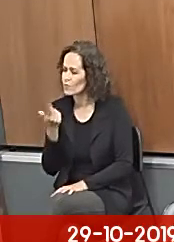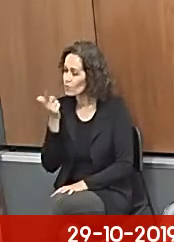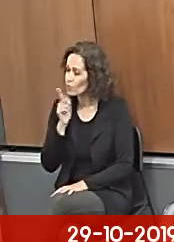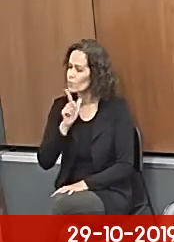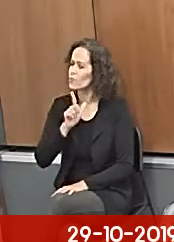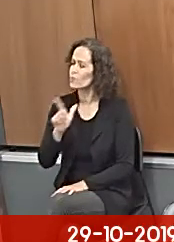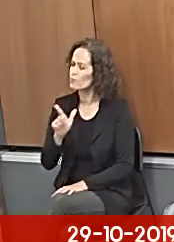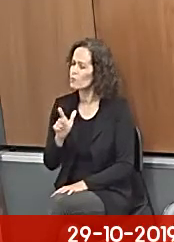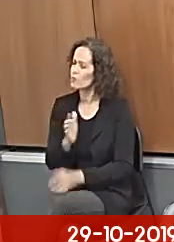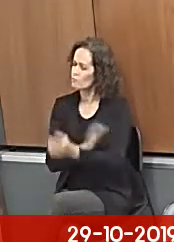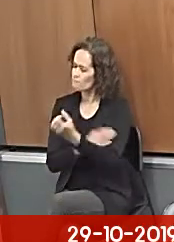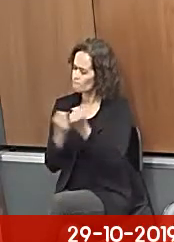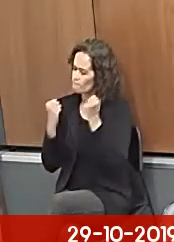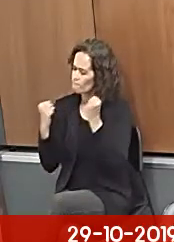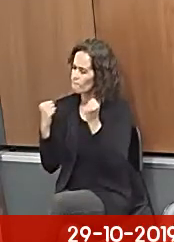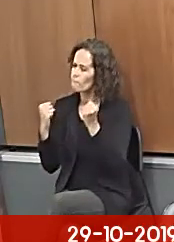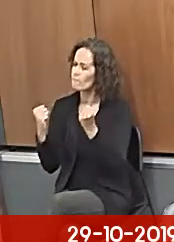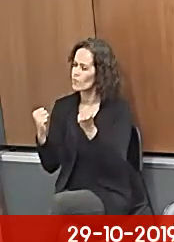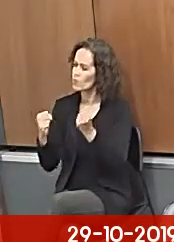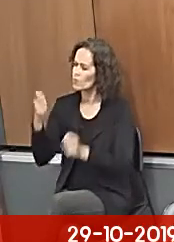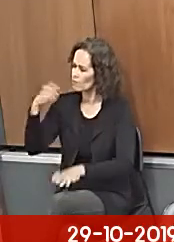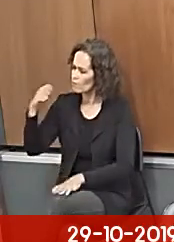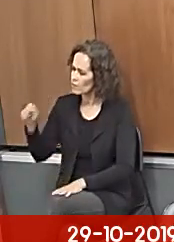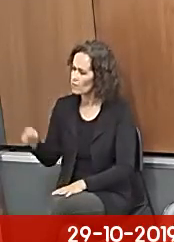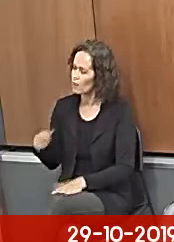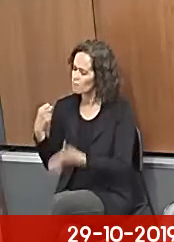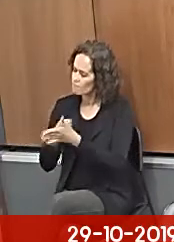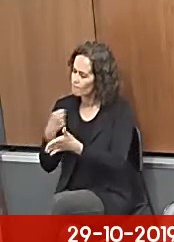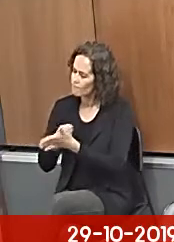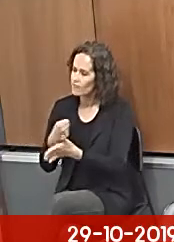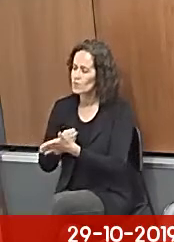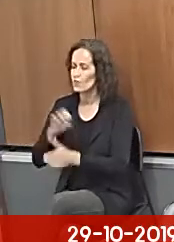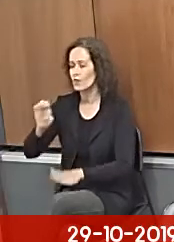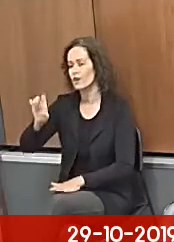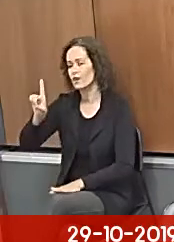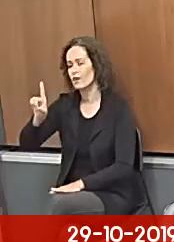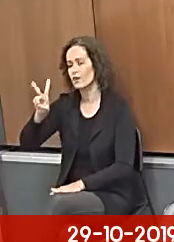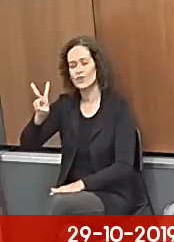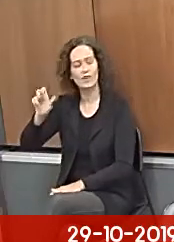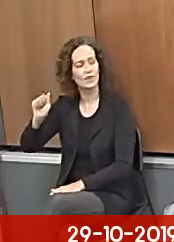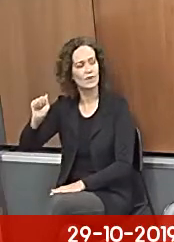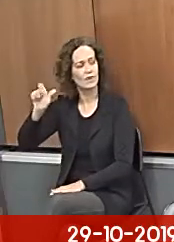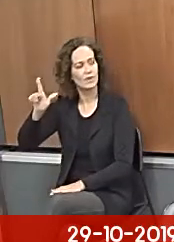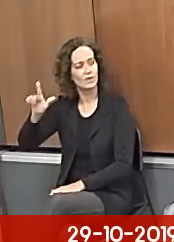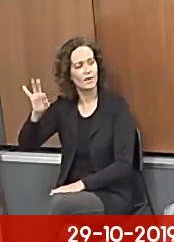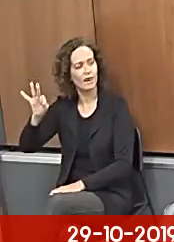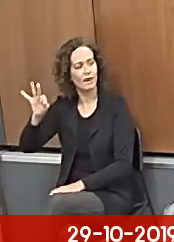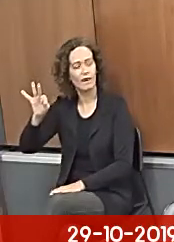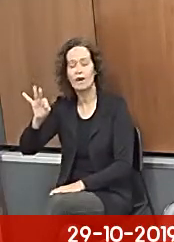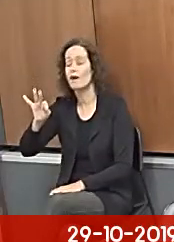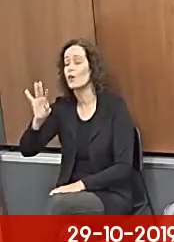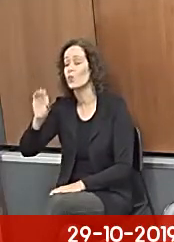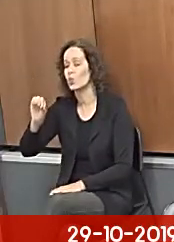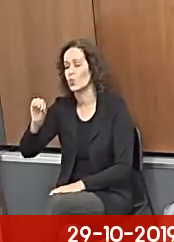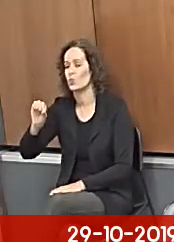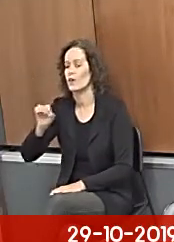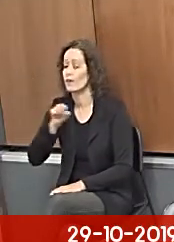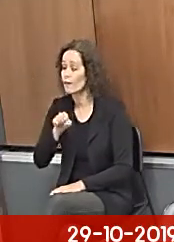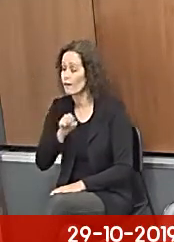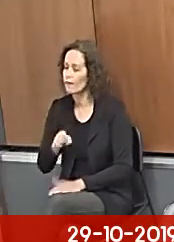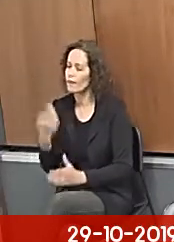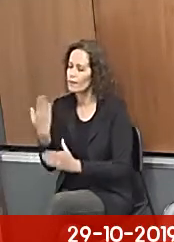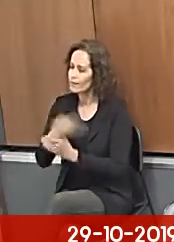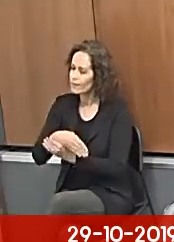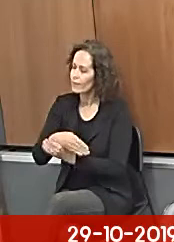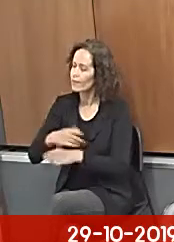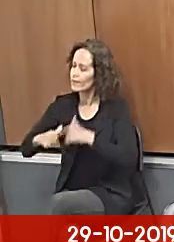no braço essa associação durante muitos anos. É o Edivaldo, ele está ali sentado, levantou o braço agora, ele é taxista, e